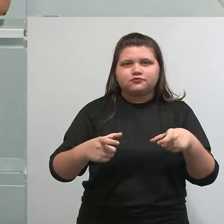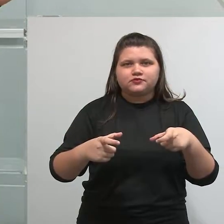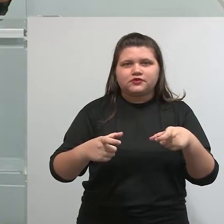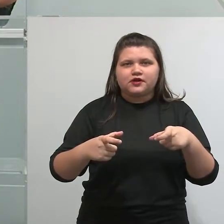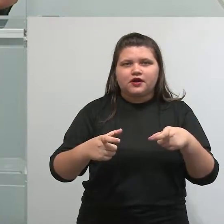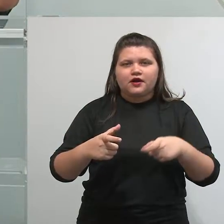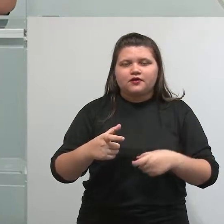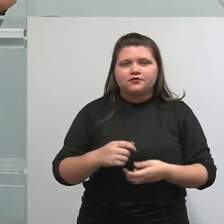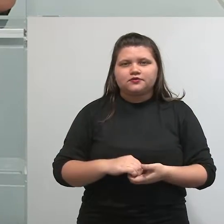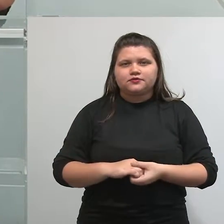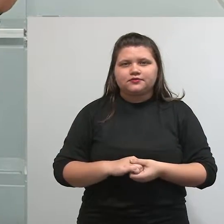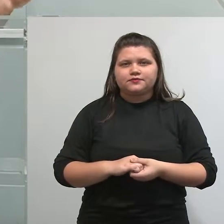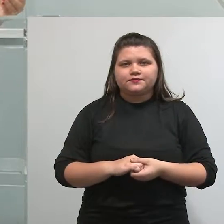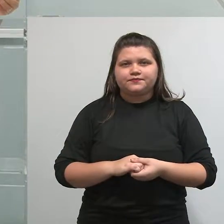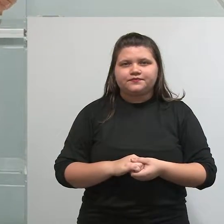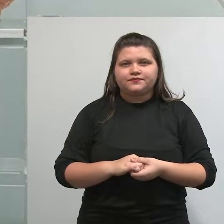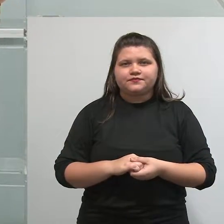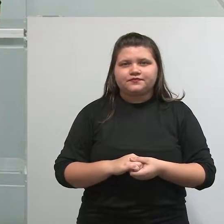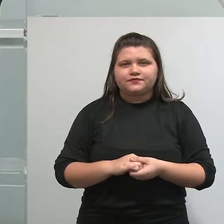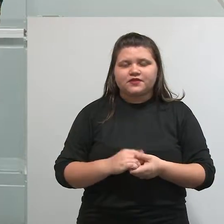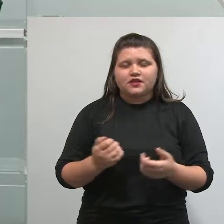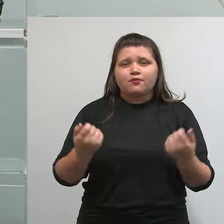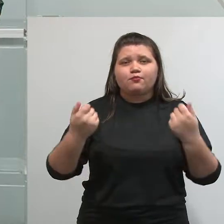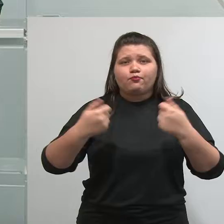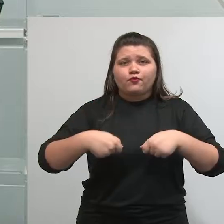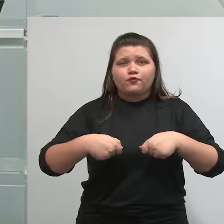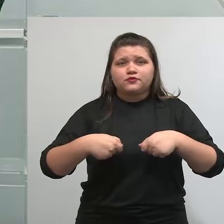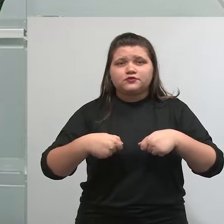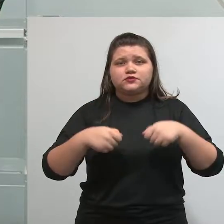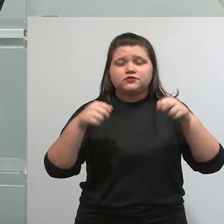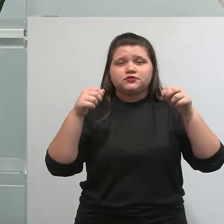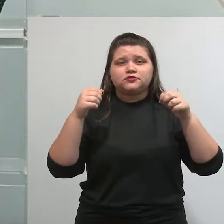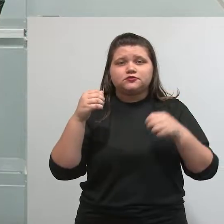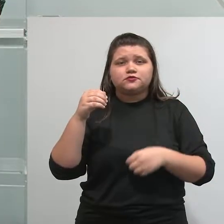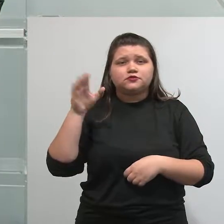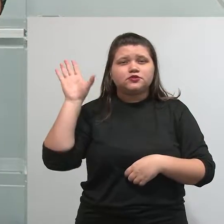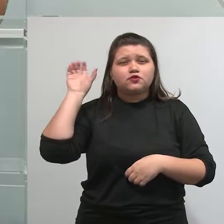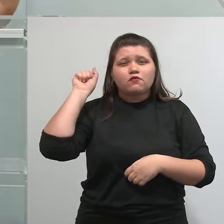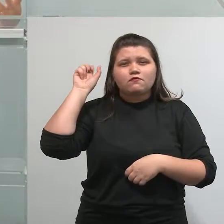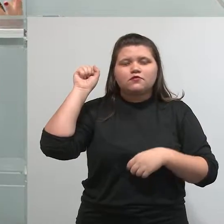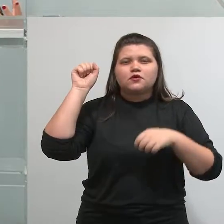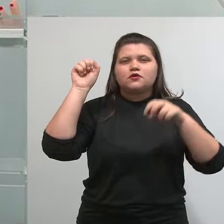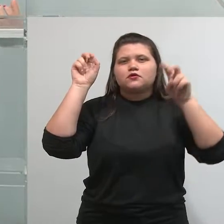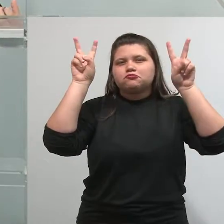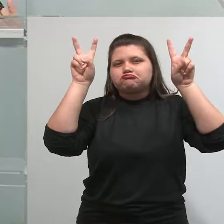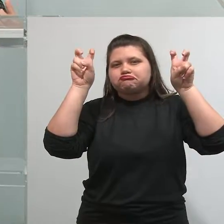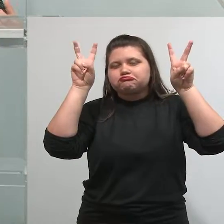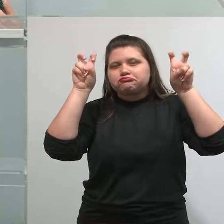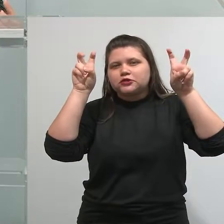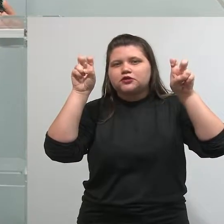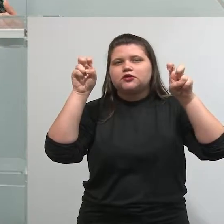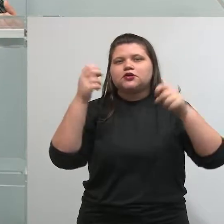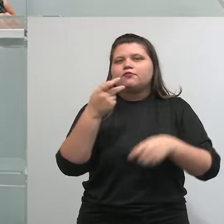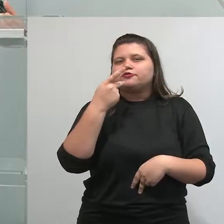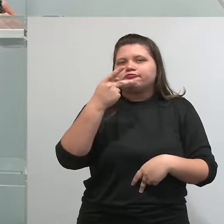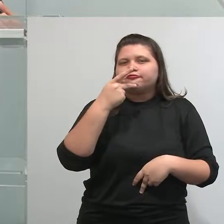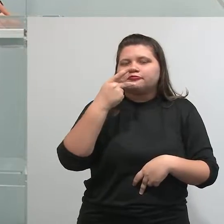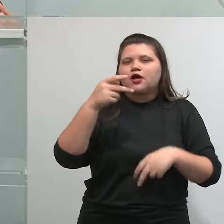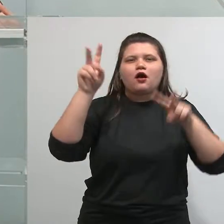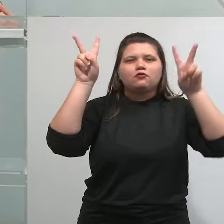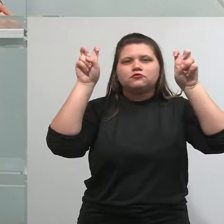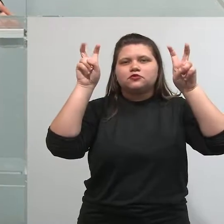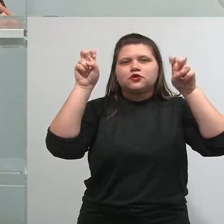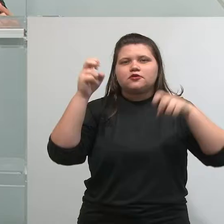a necessidade deles de ouvirem, né, sobre o tema, de se trabalhar sobre a temática. Por exemplo, eu não posso